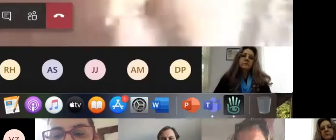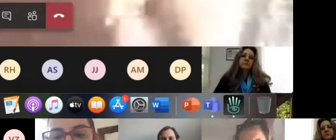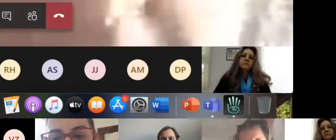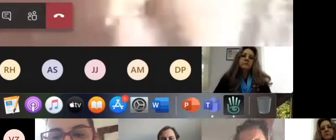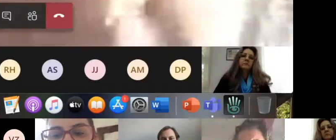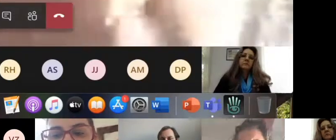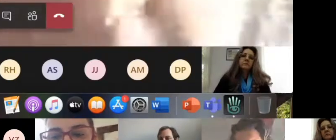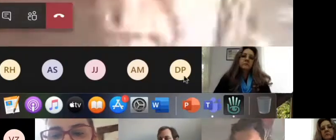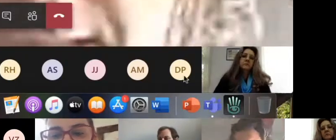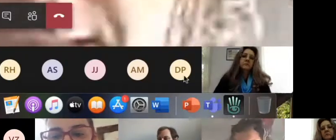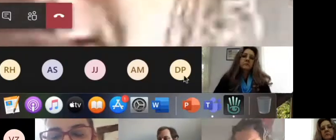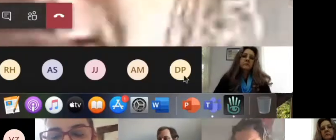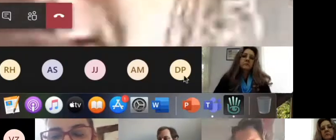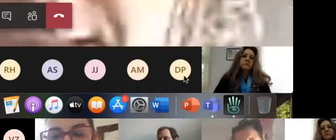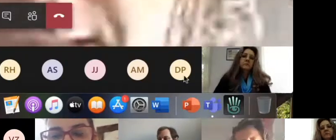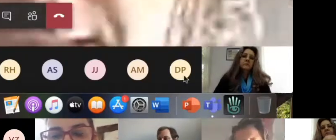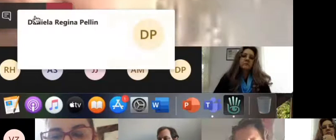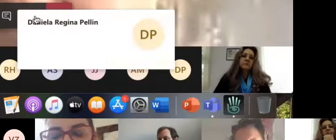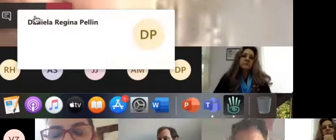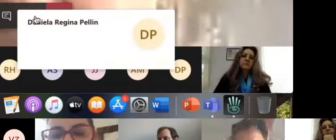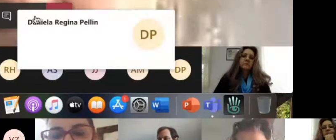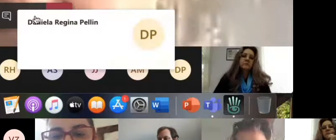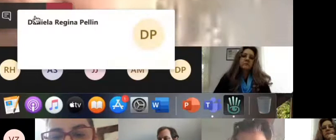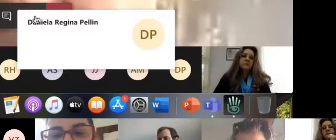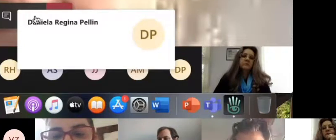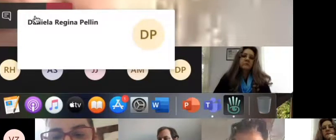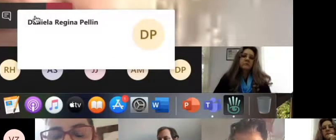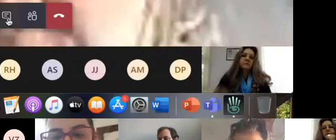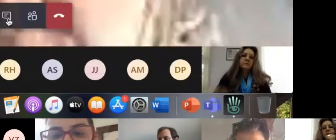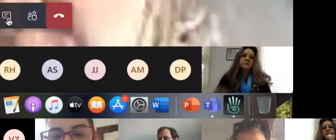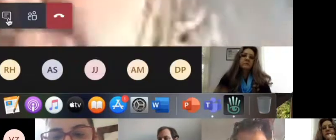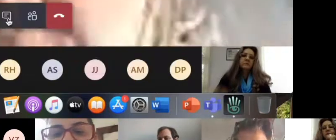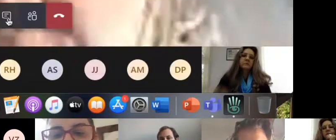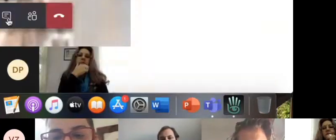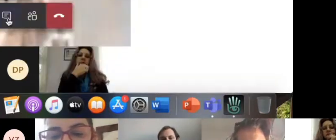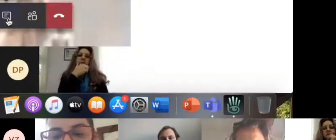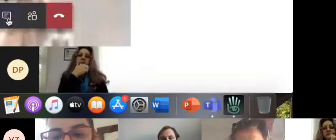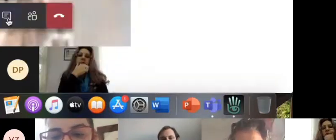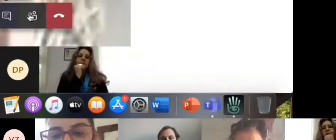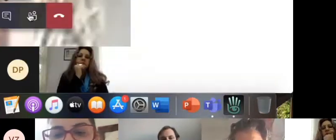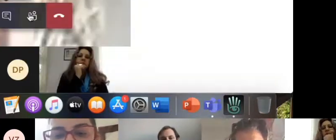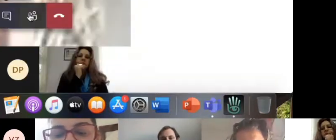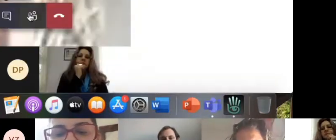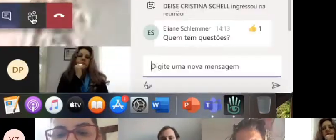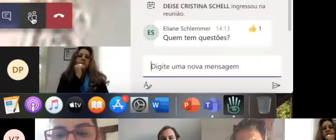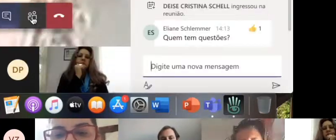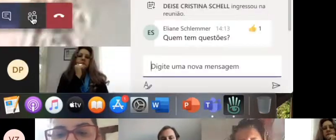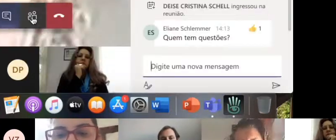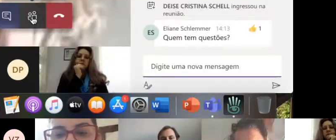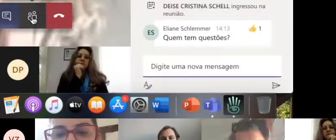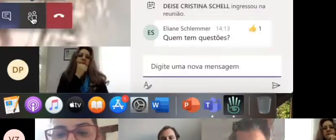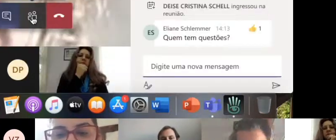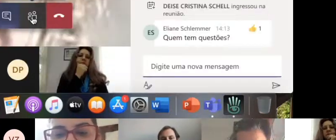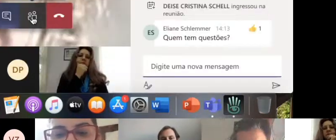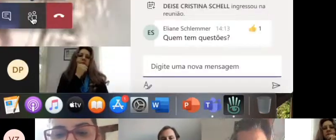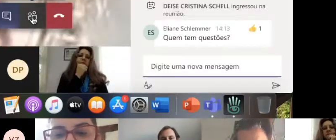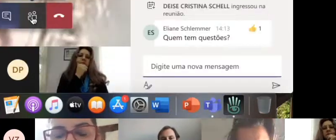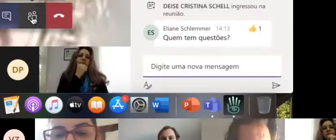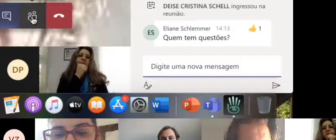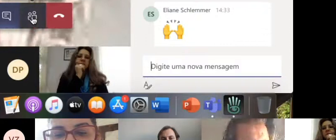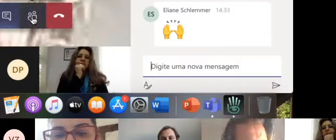interagentes. A lógica do sistema é uma lógica associativa, agregativa, de partes separadas que são inferiores